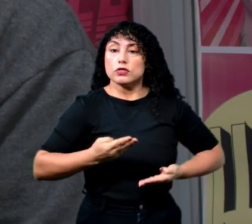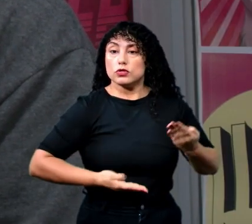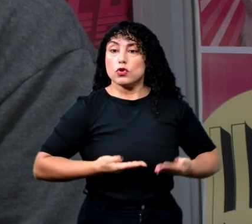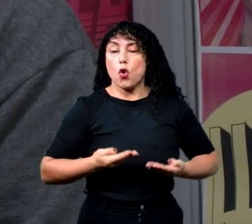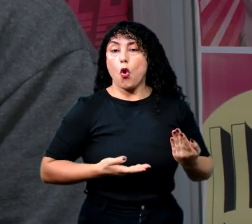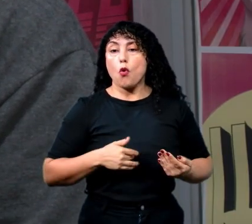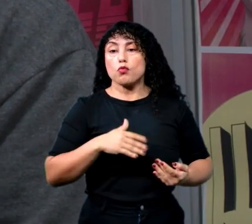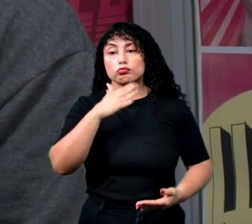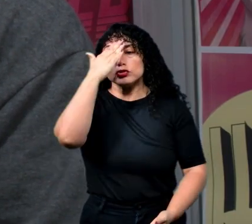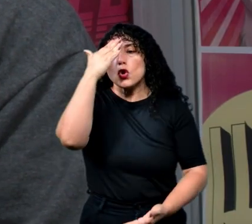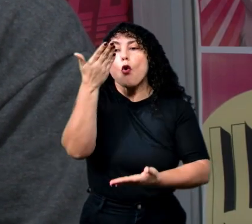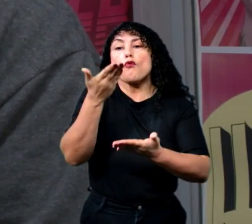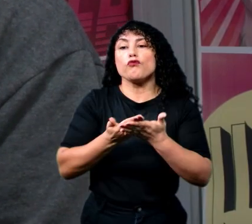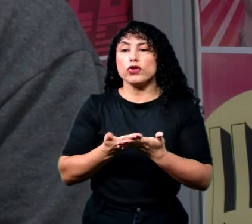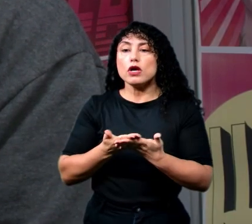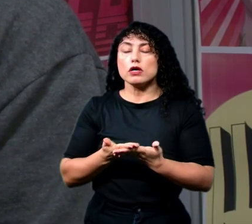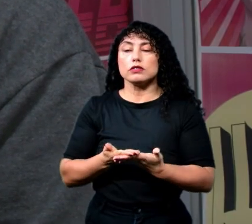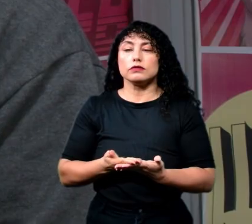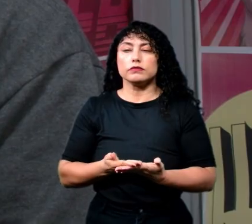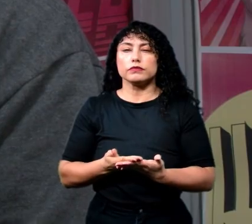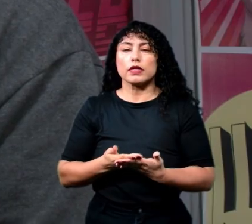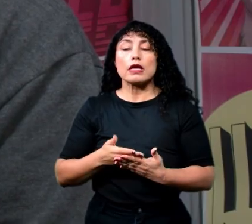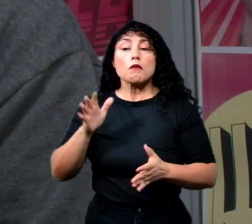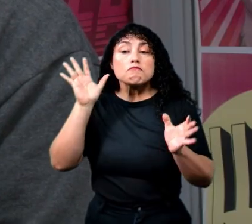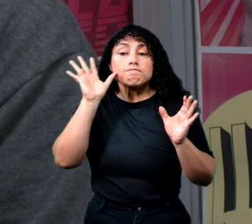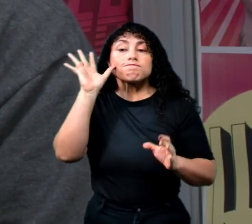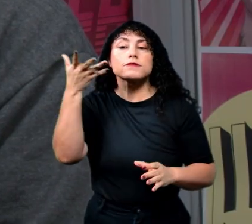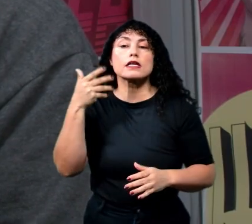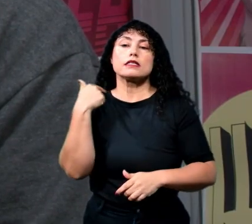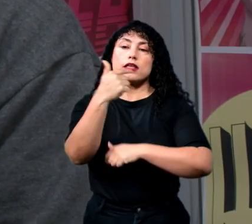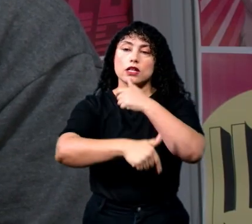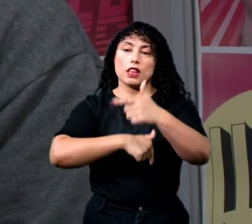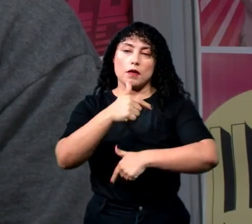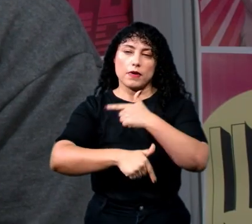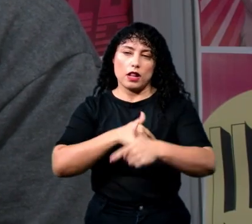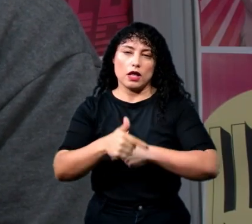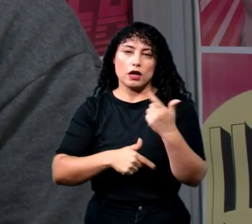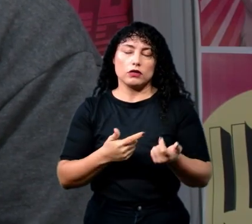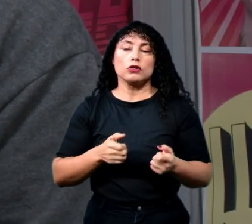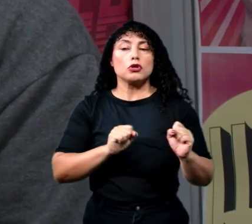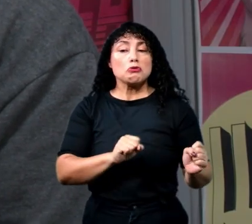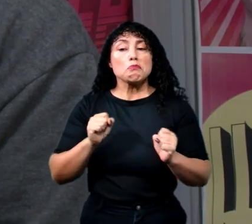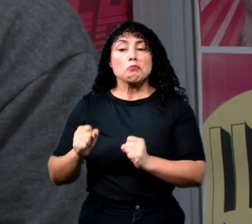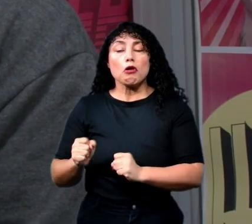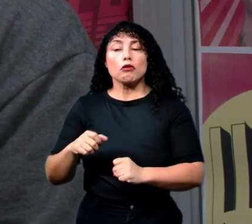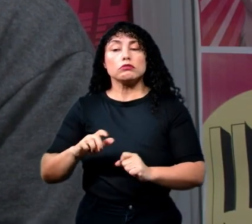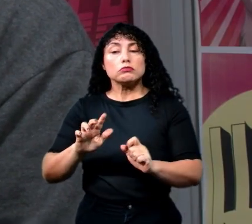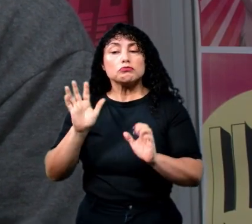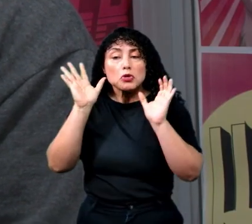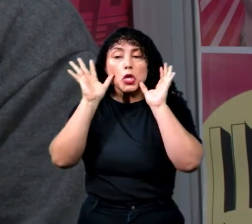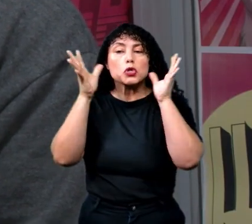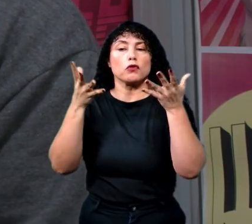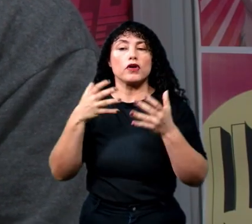de confiança que ele, porventura, esteja ocupando. Então, a gente pode tomar essa iniciativa,